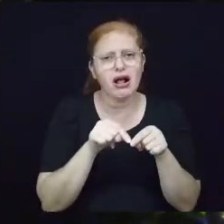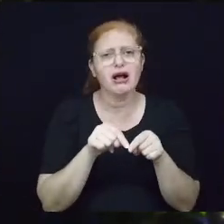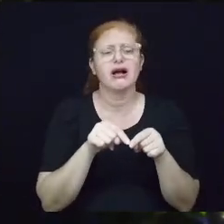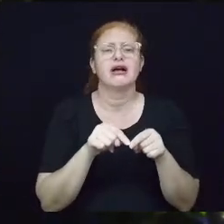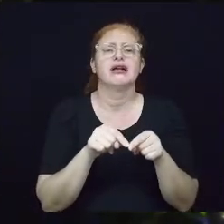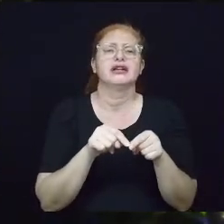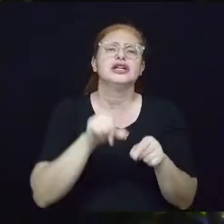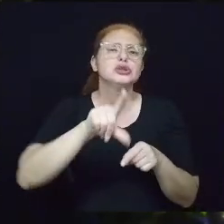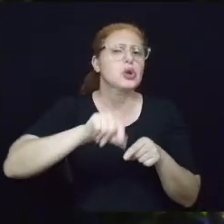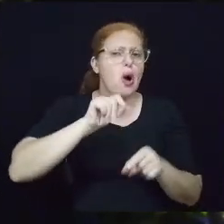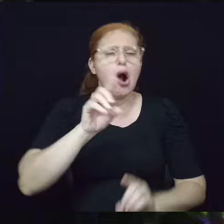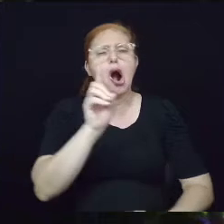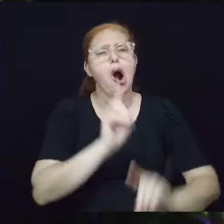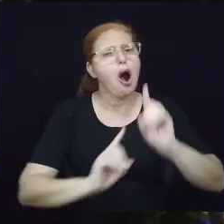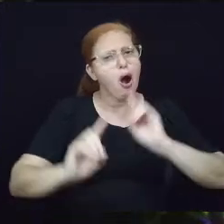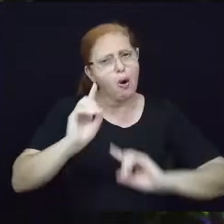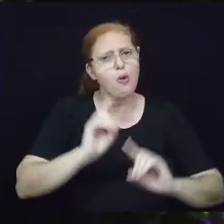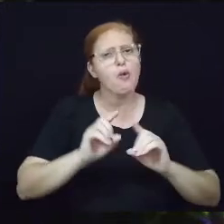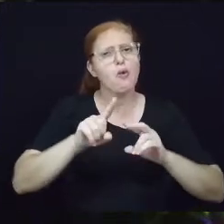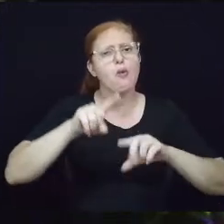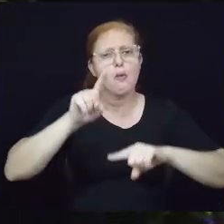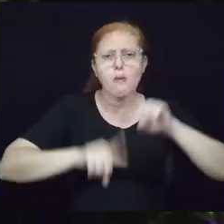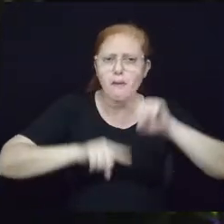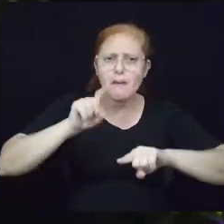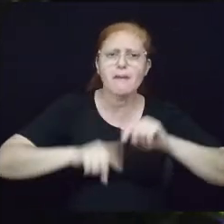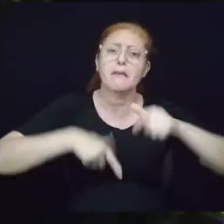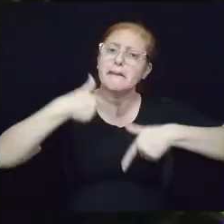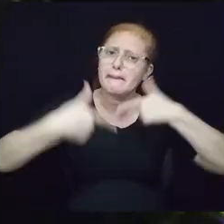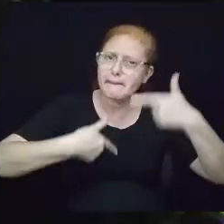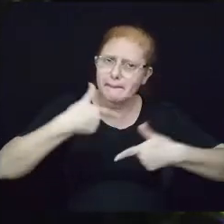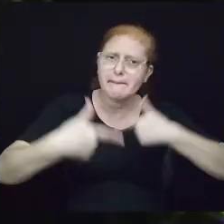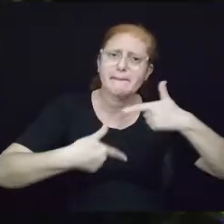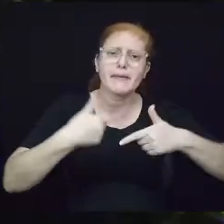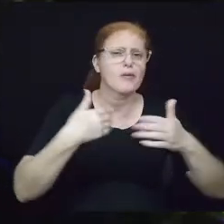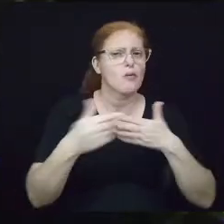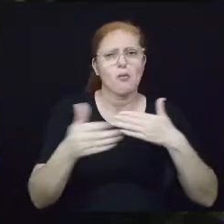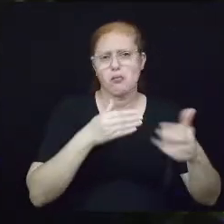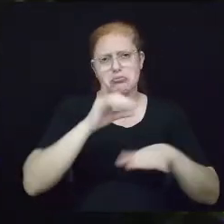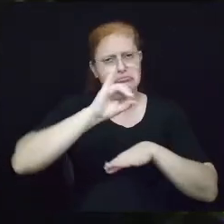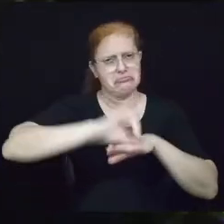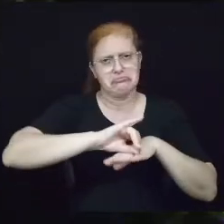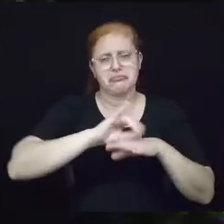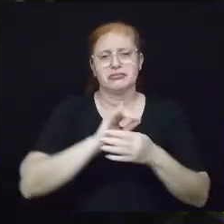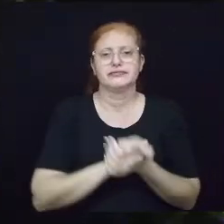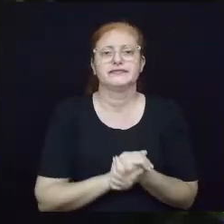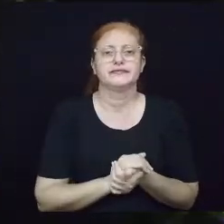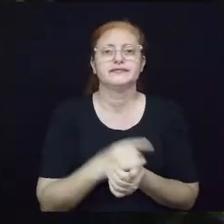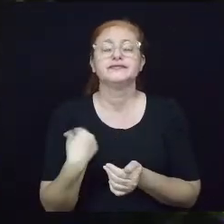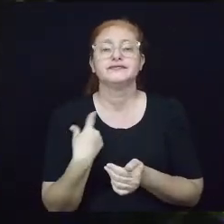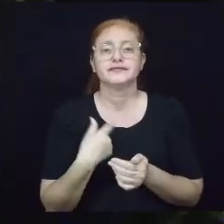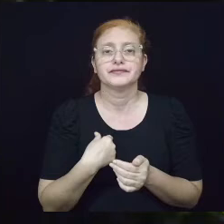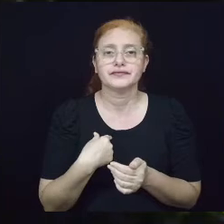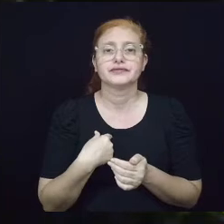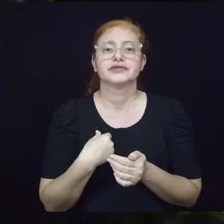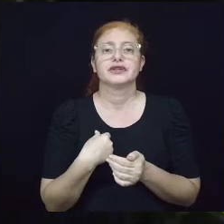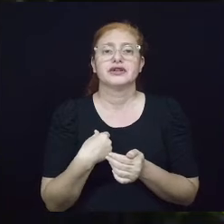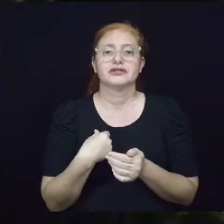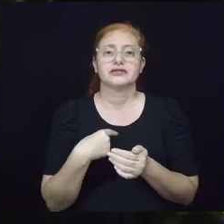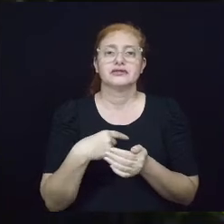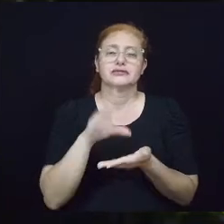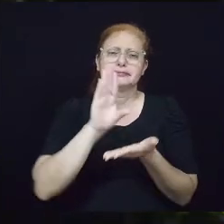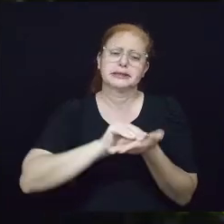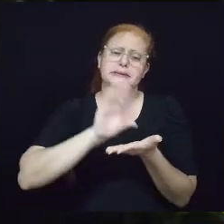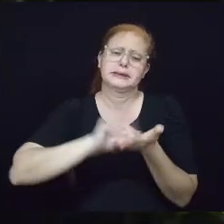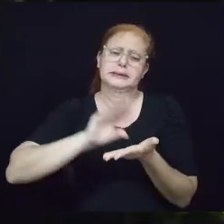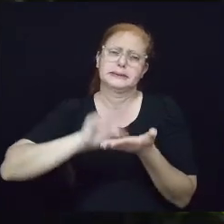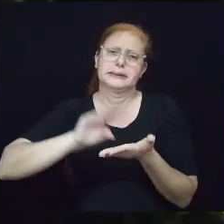que ele escolhesse alguma ferramenta, trabalhasse em qualquer peça, E nós fomos, então, acumulando